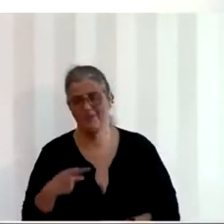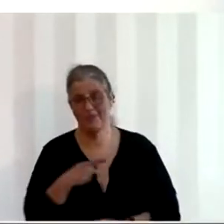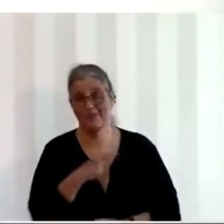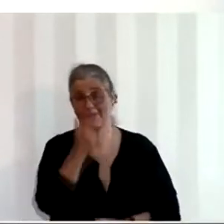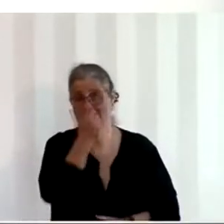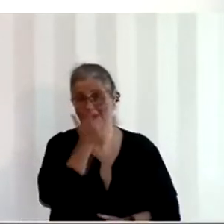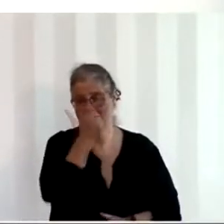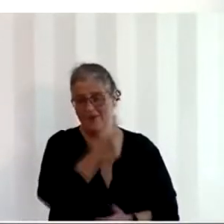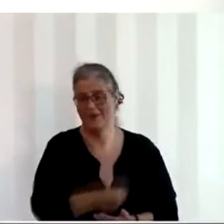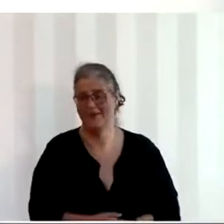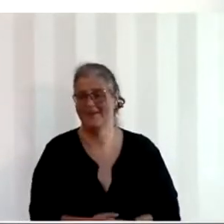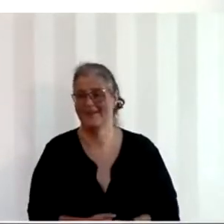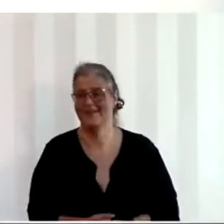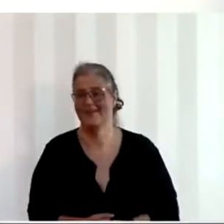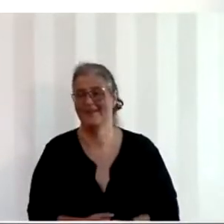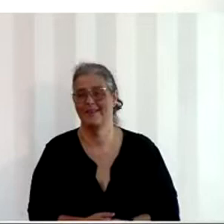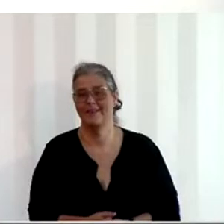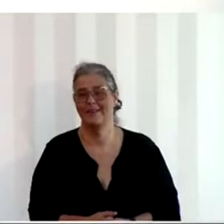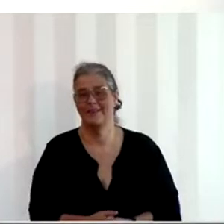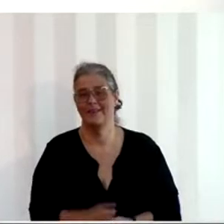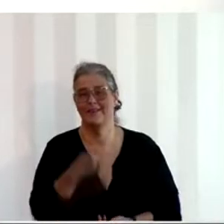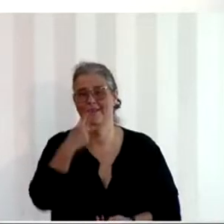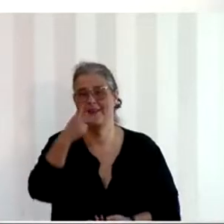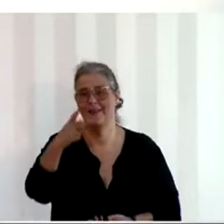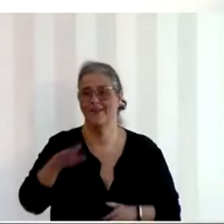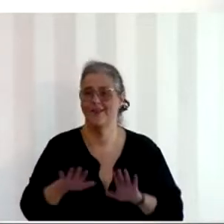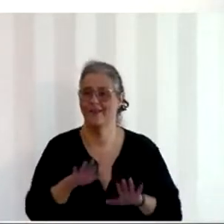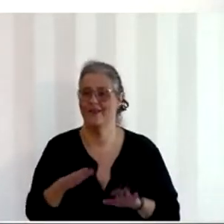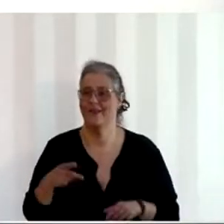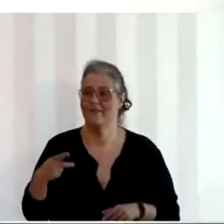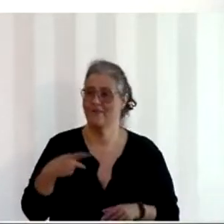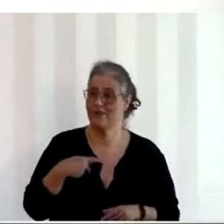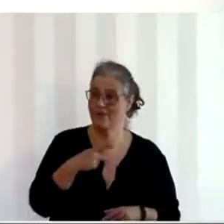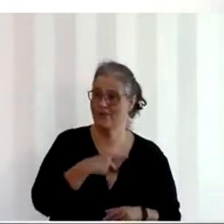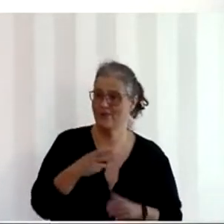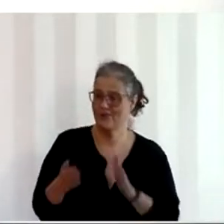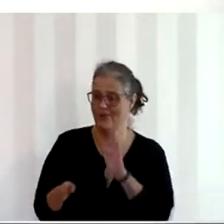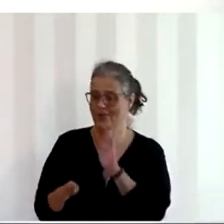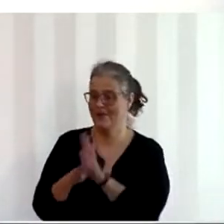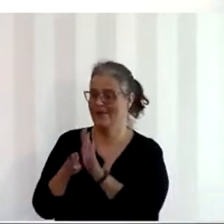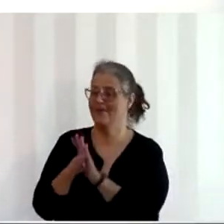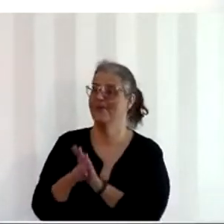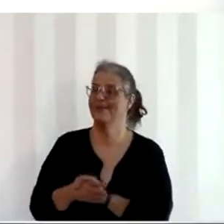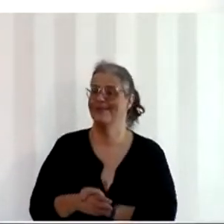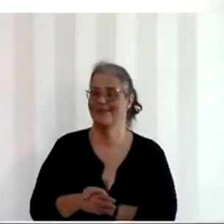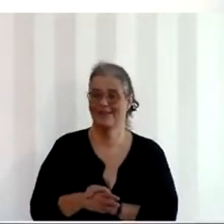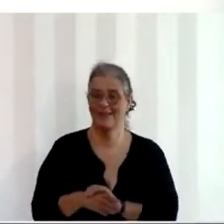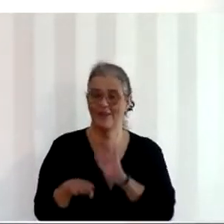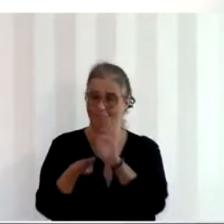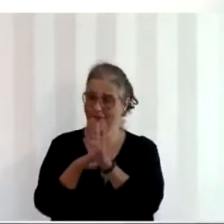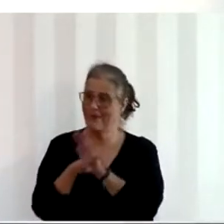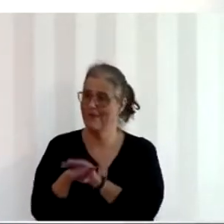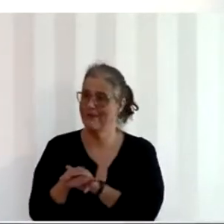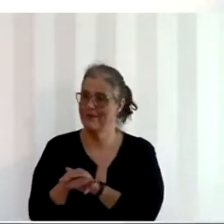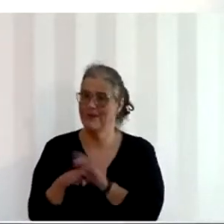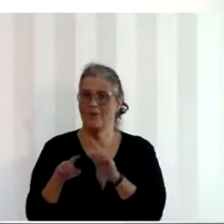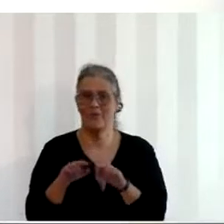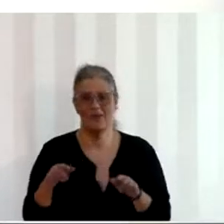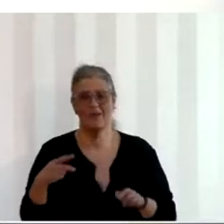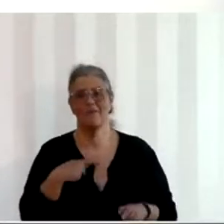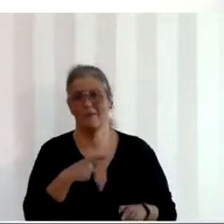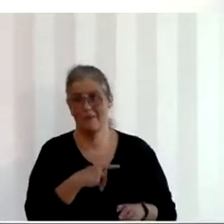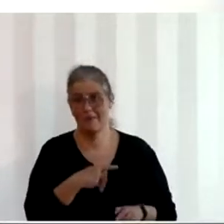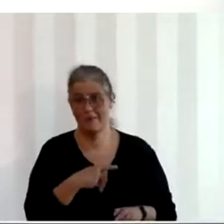que ele também era o pastor auxiliar dessa igreja, porque ele dizia assim: o pastor titular da igreja sempre é um, nunca